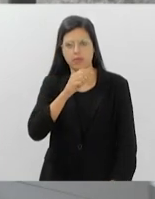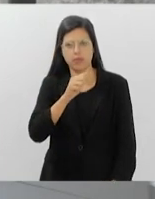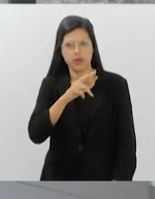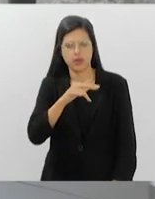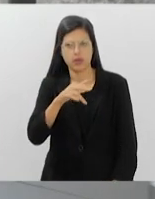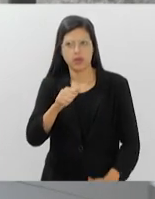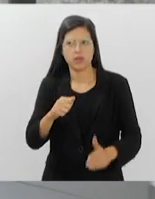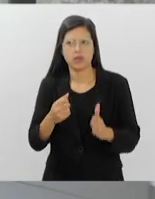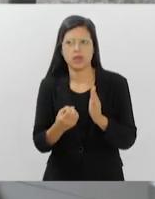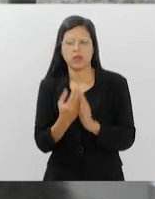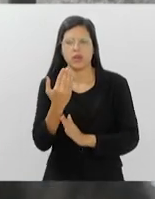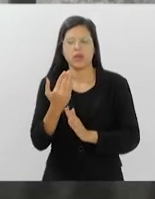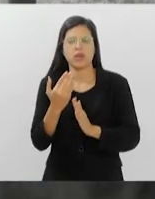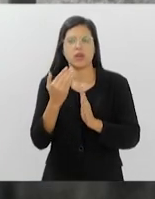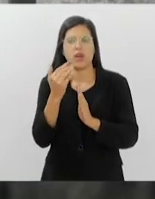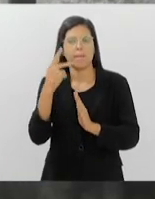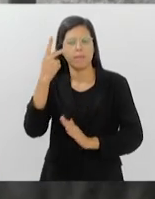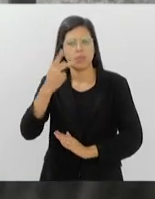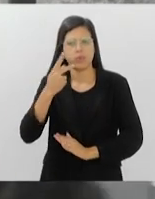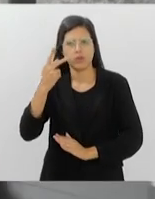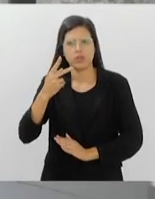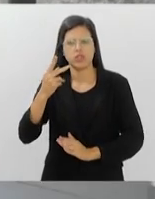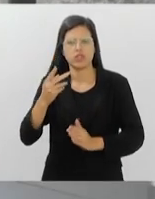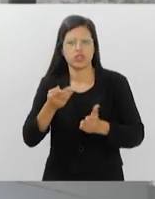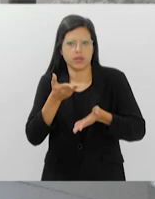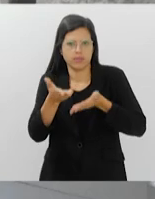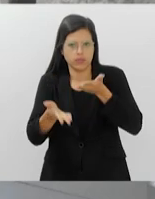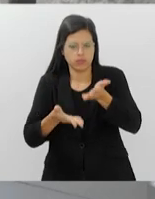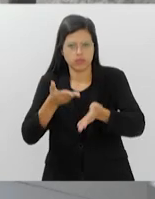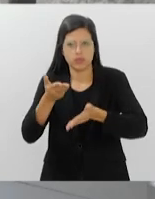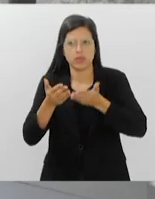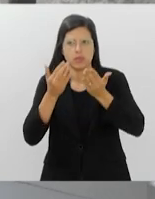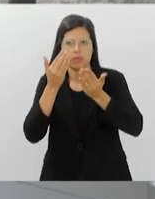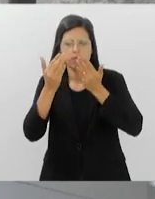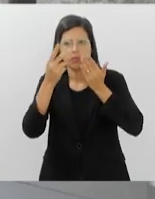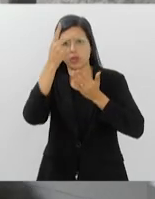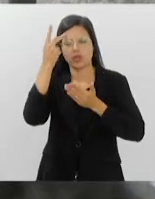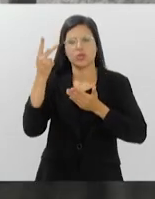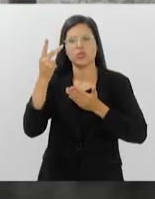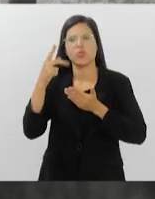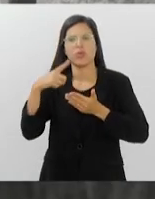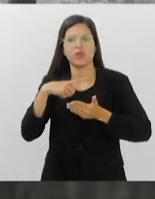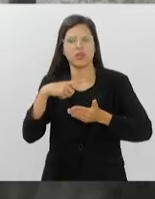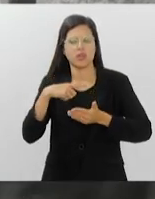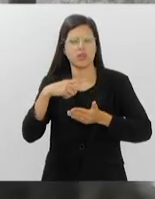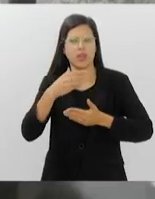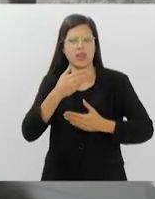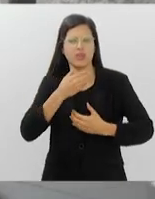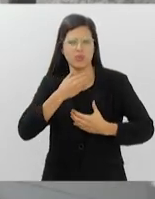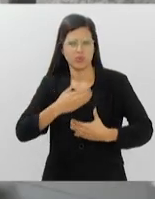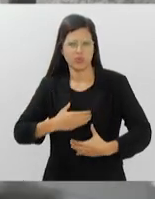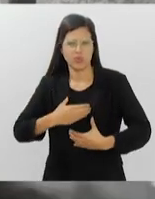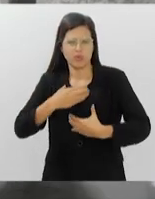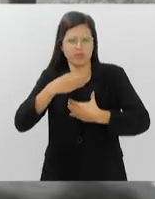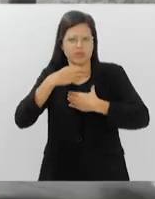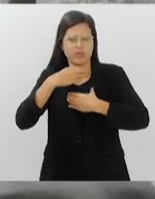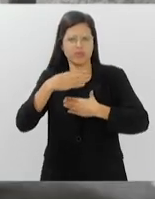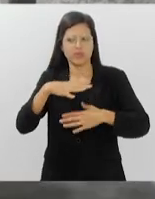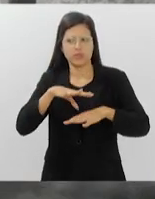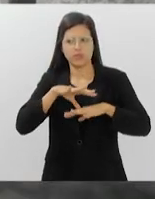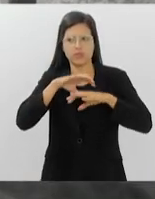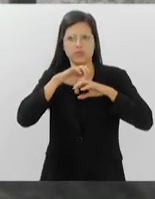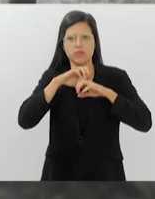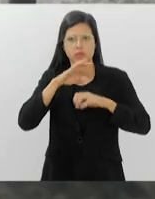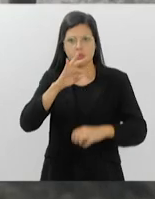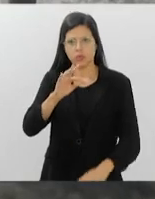de assistência psicossocial para familiares de pessoas diagnosticadas com tuberculose no âmbito do Estado do Rio de Janeiro. Para aparecer, deputado